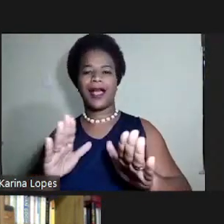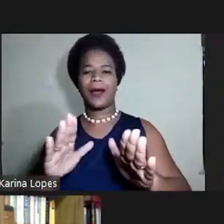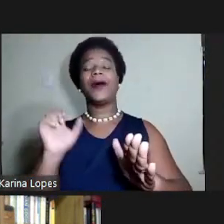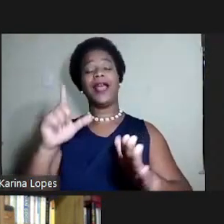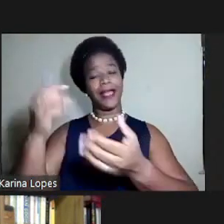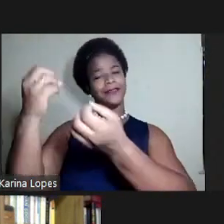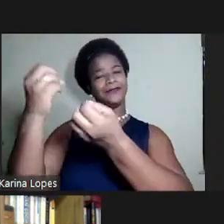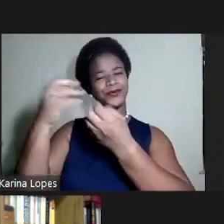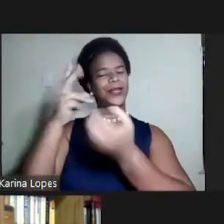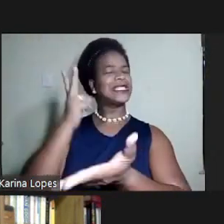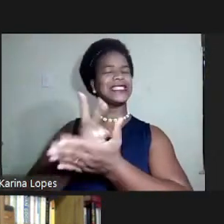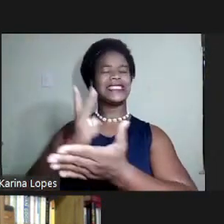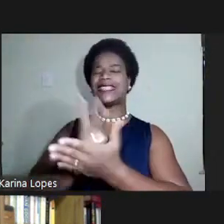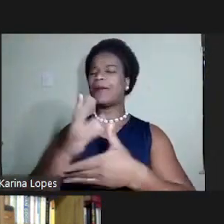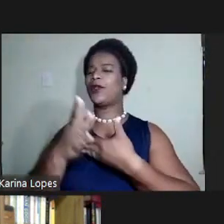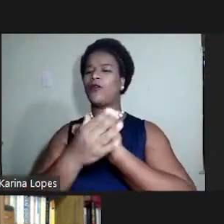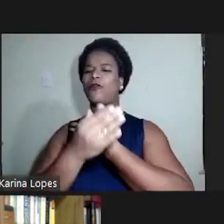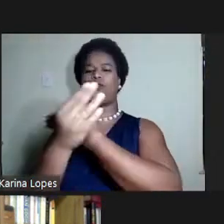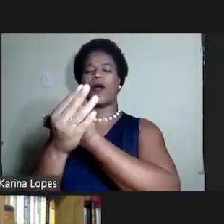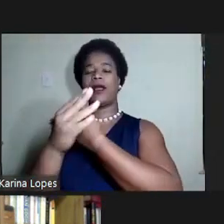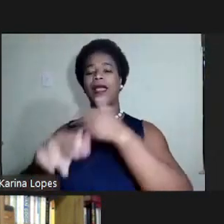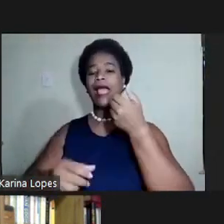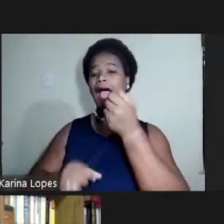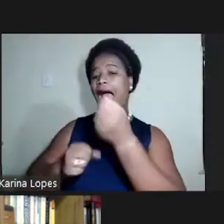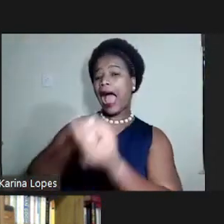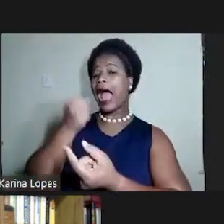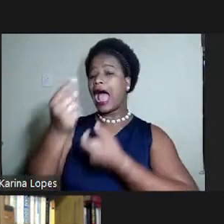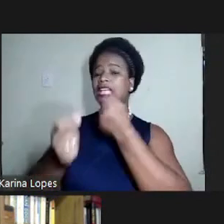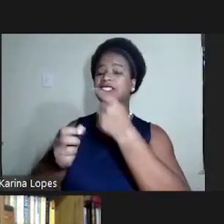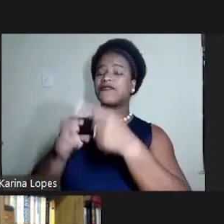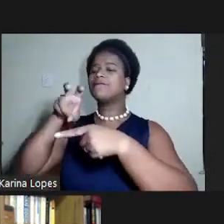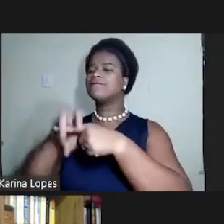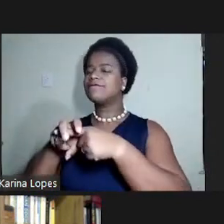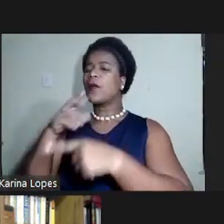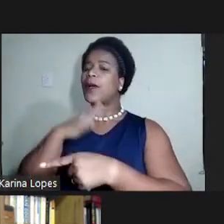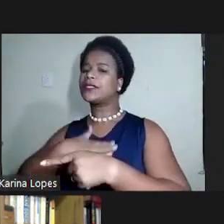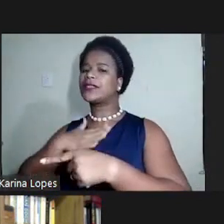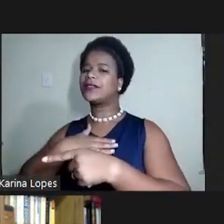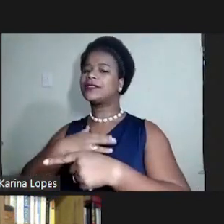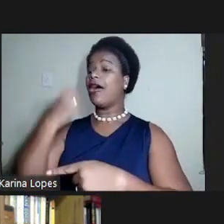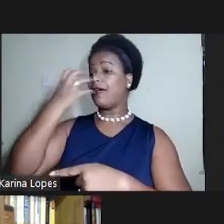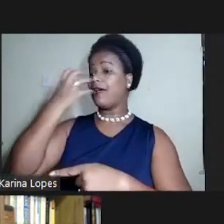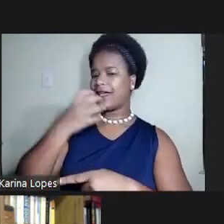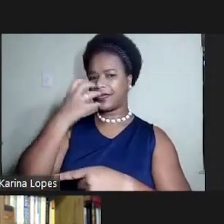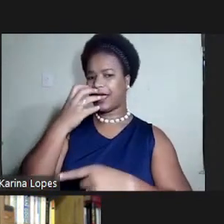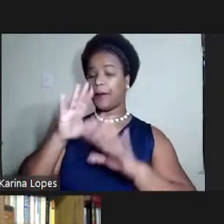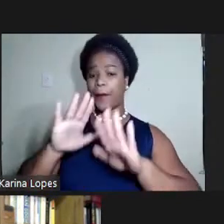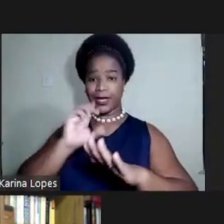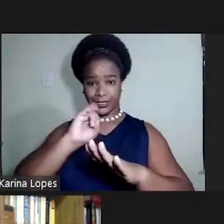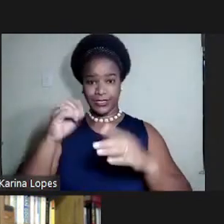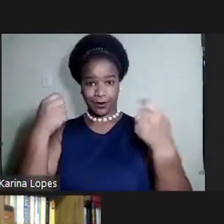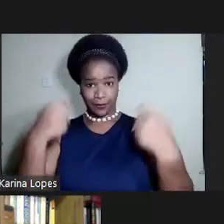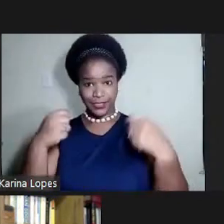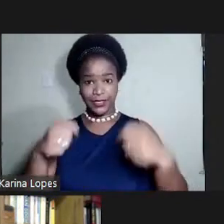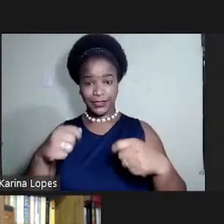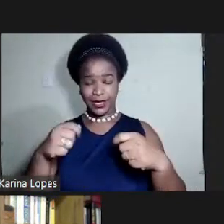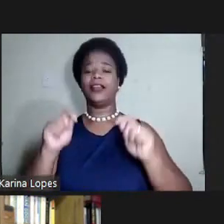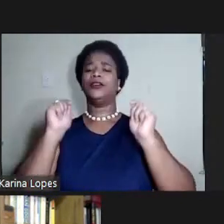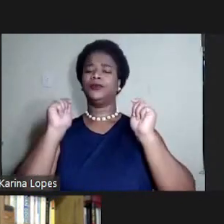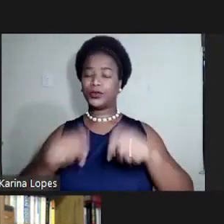voar, pousando em alguns galhos somente para tomar fôlego e cantar, mas quando necessário, para nos despertar